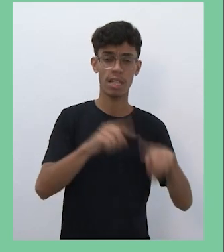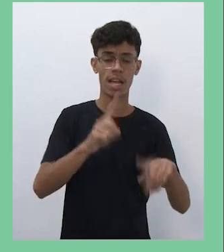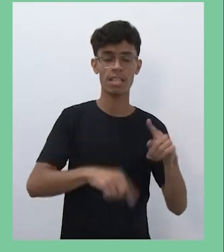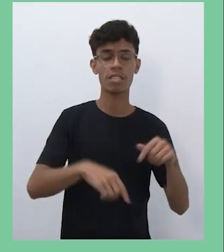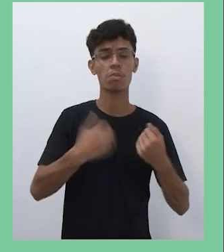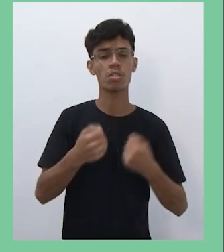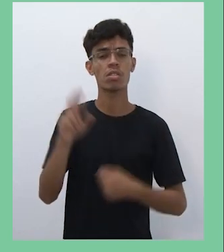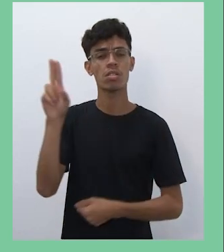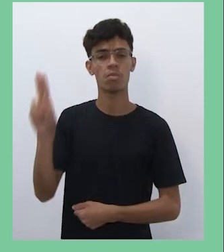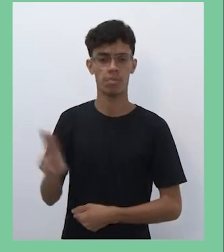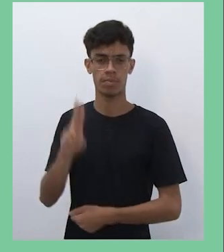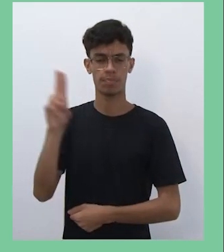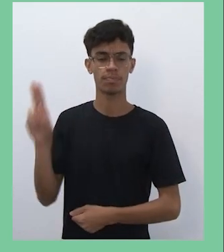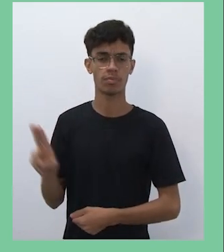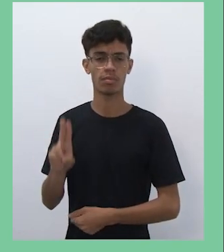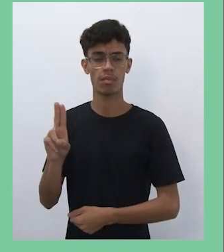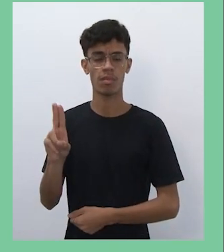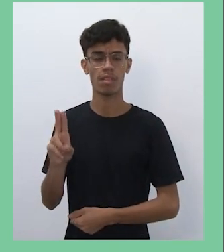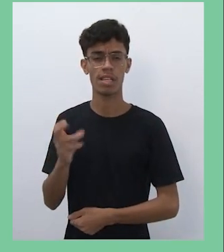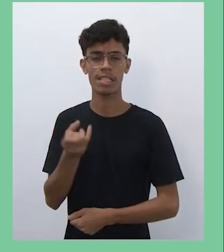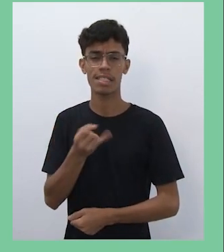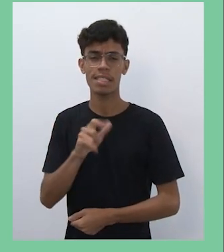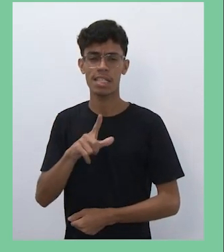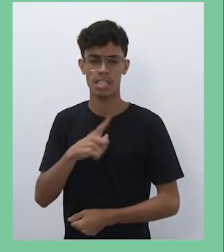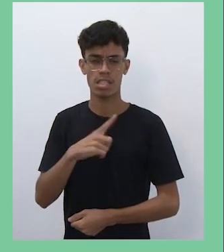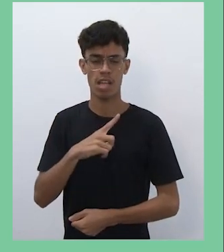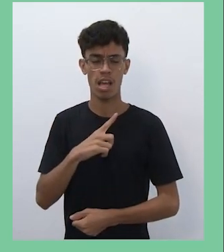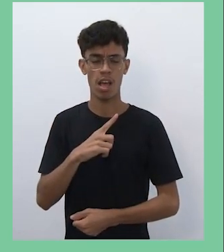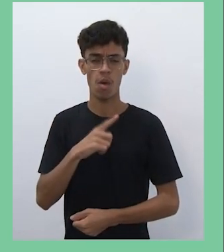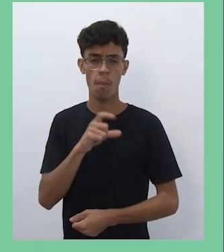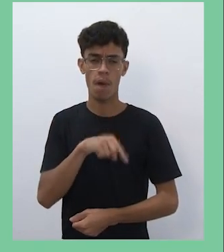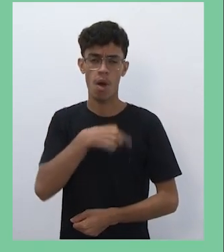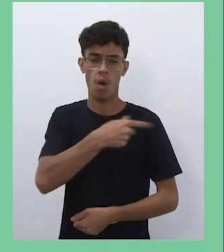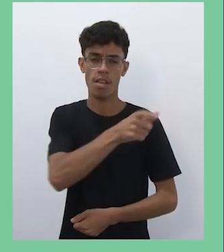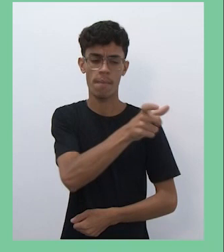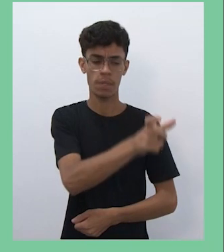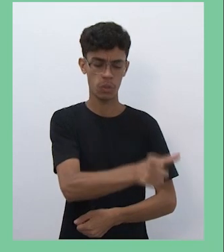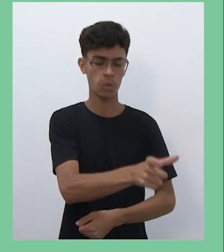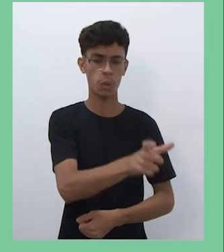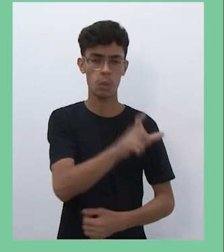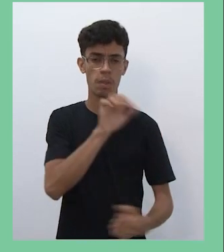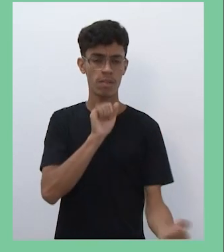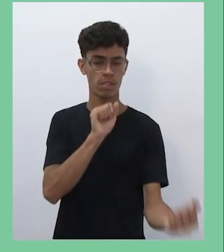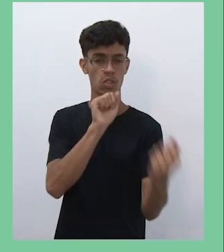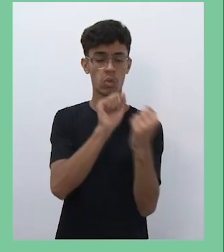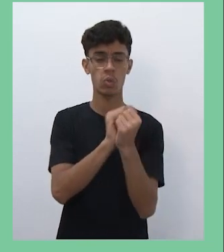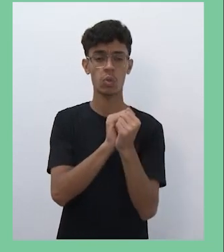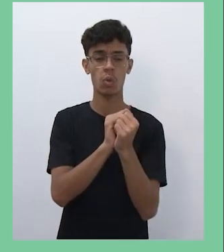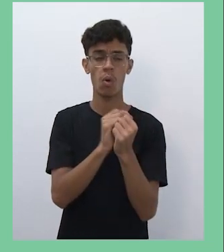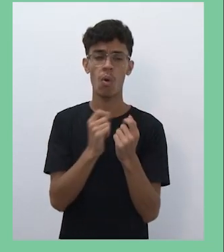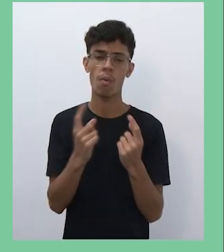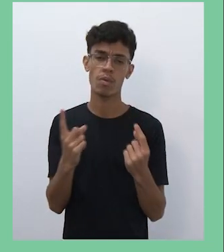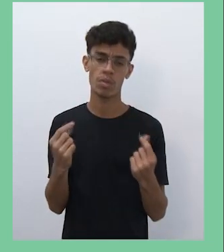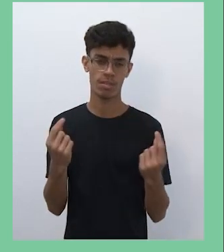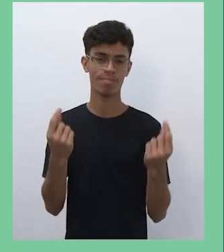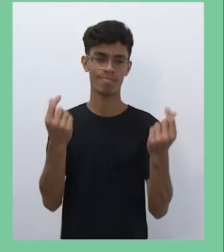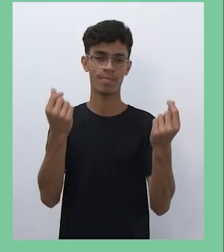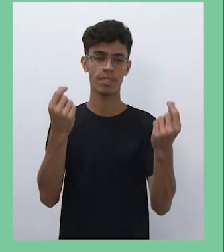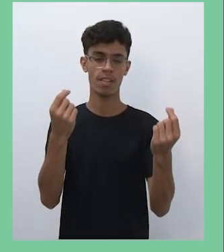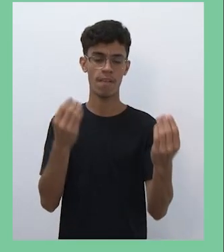no projeto e, caso existam parcerias já formalizadas, o orçamento deve contemplar a especificação